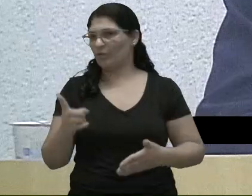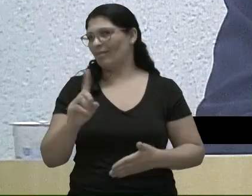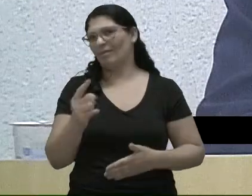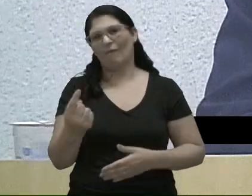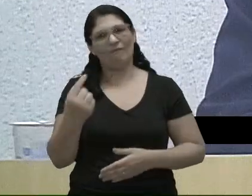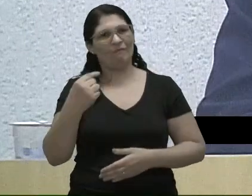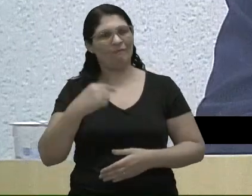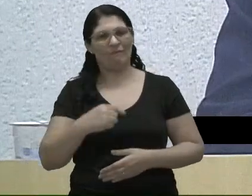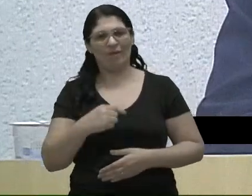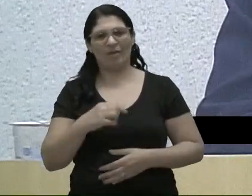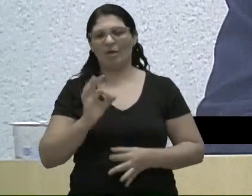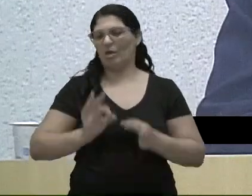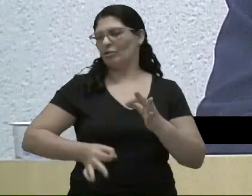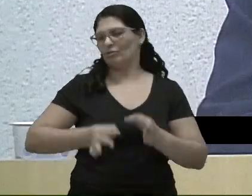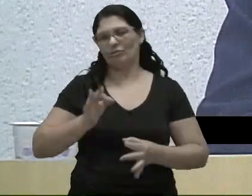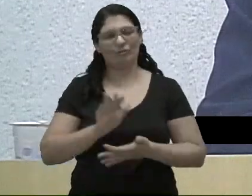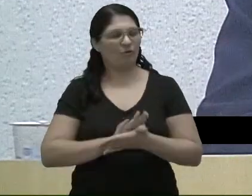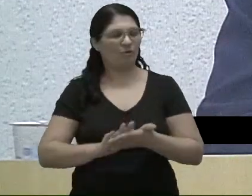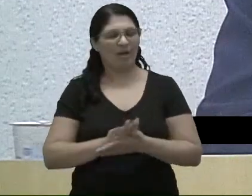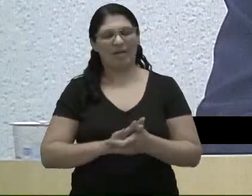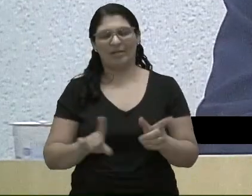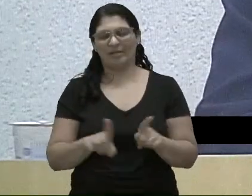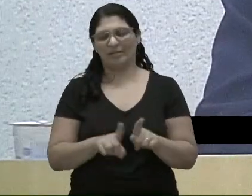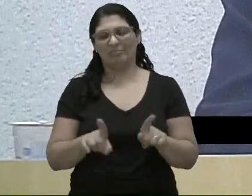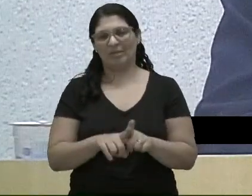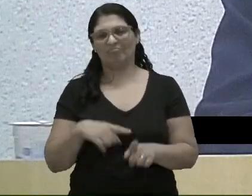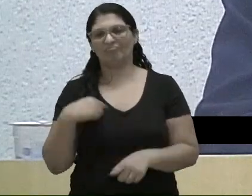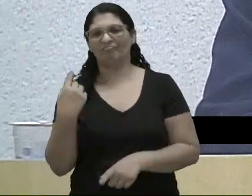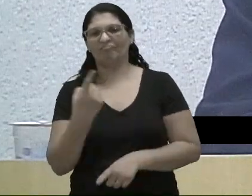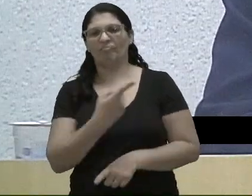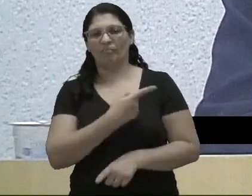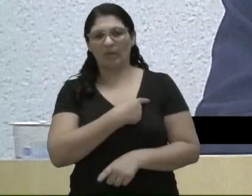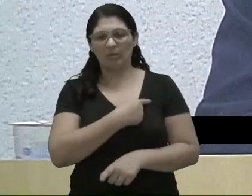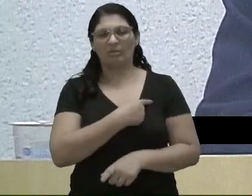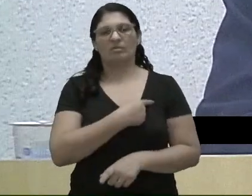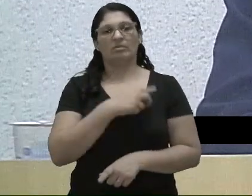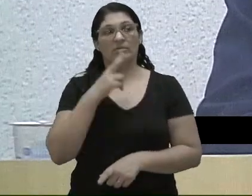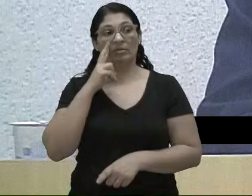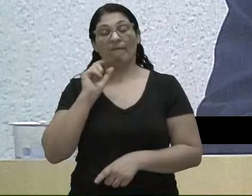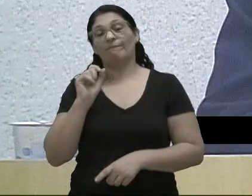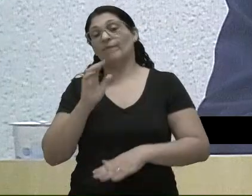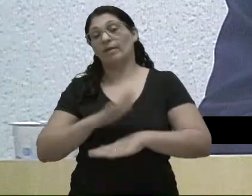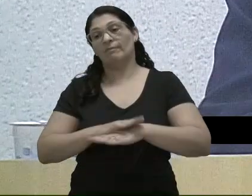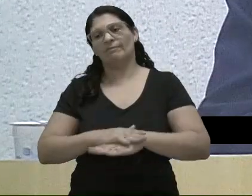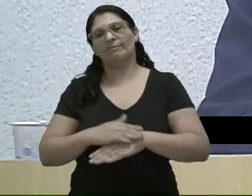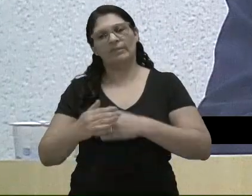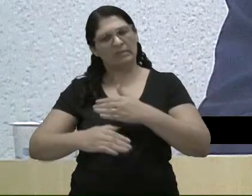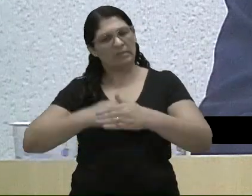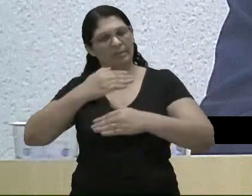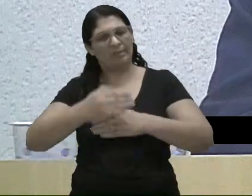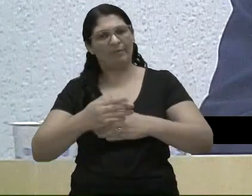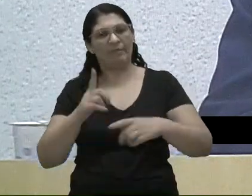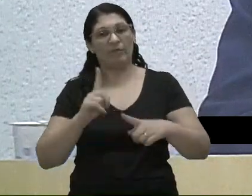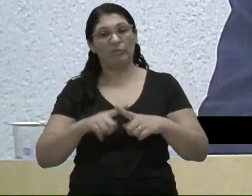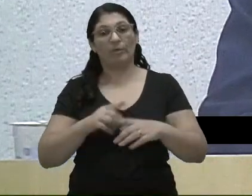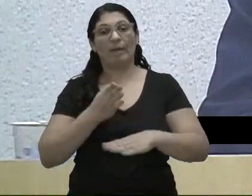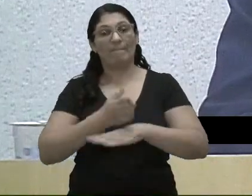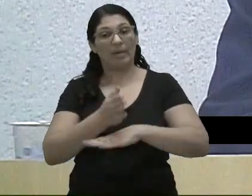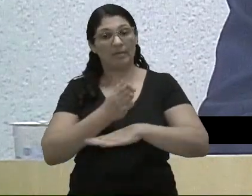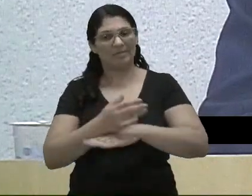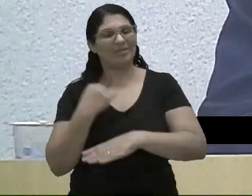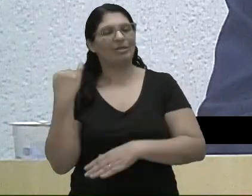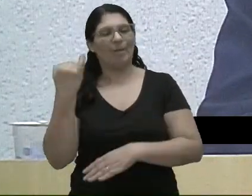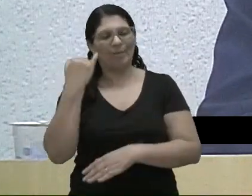e não justificou. Nós estaremos tomando outras medidas daqui para frente com relação a isso, porque a participação dele seria